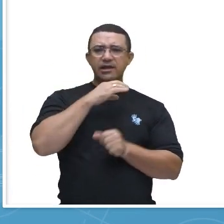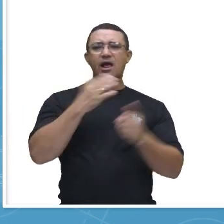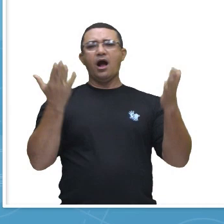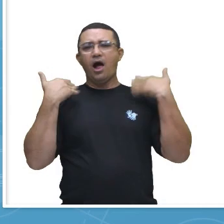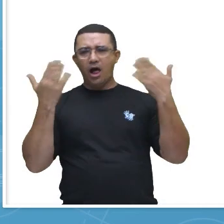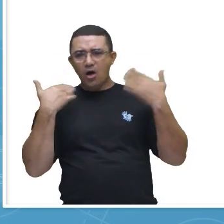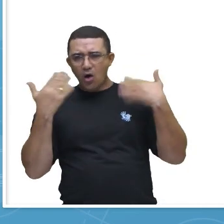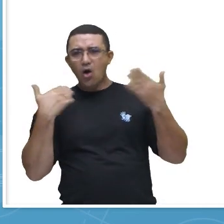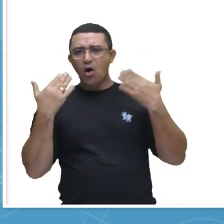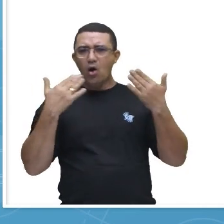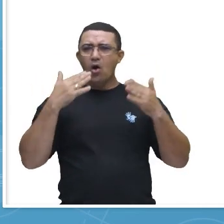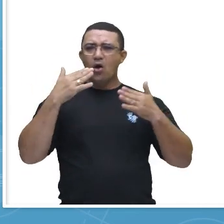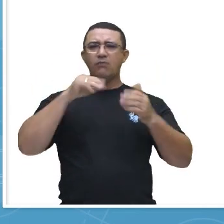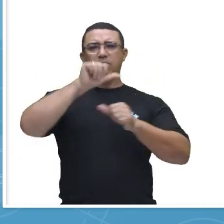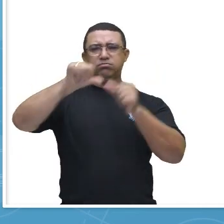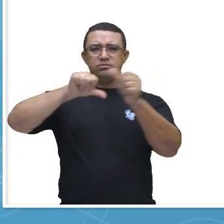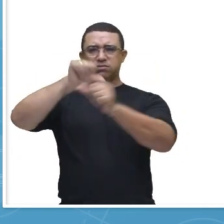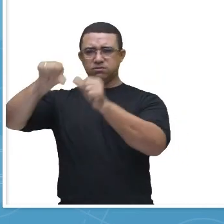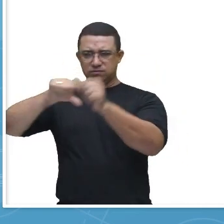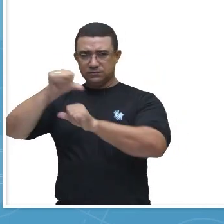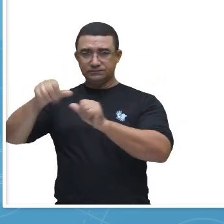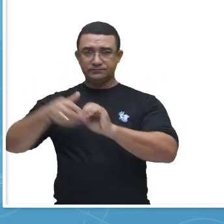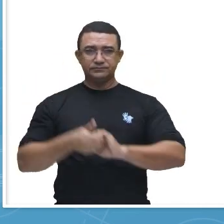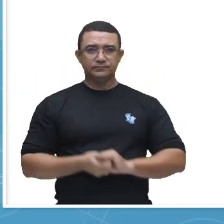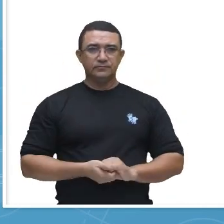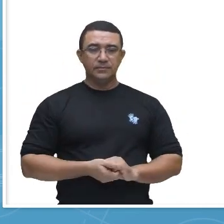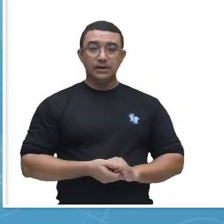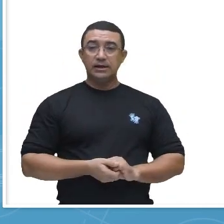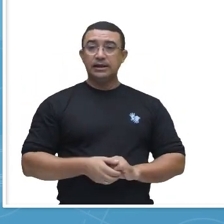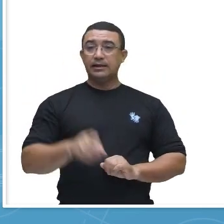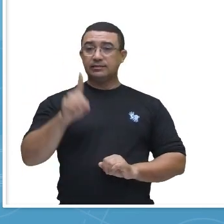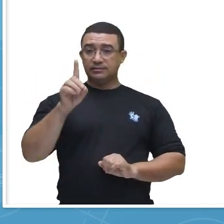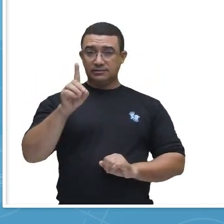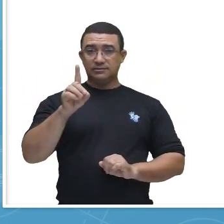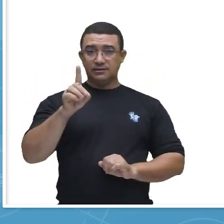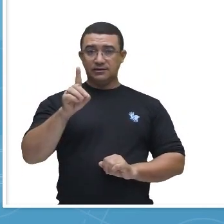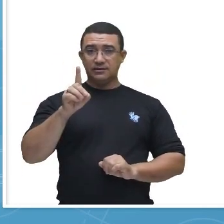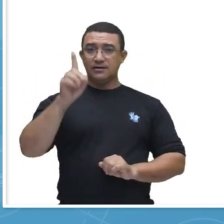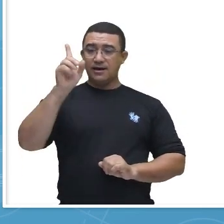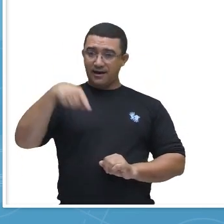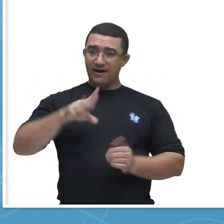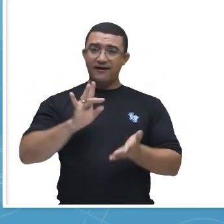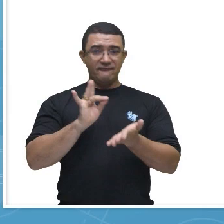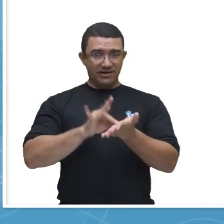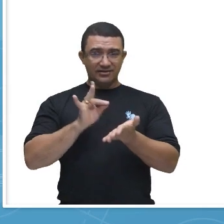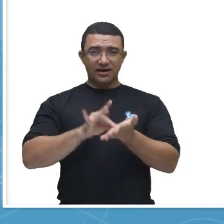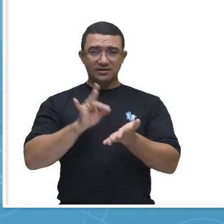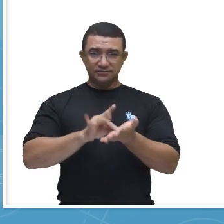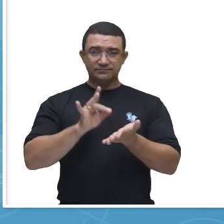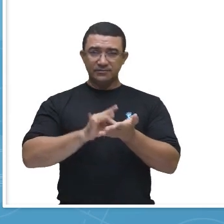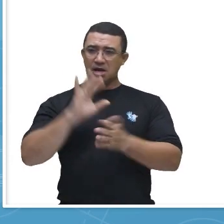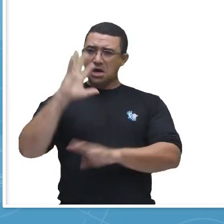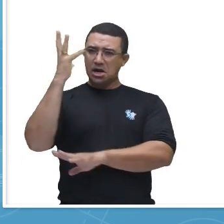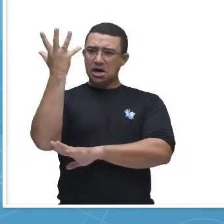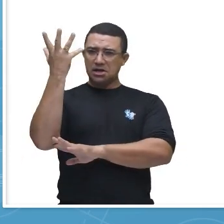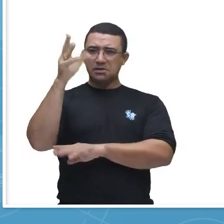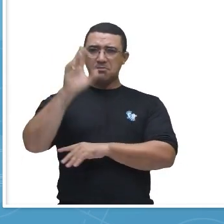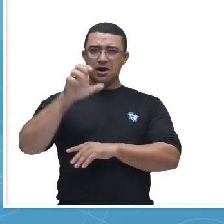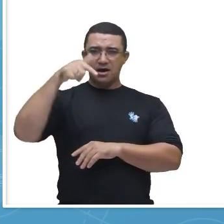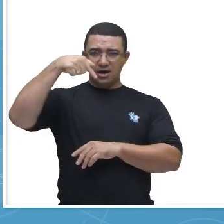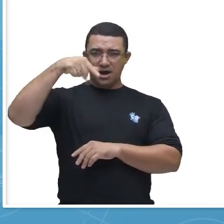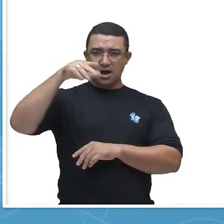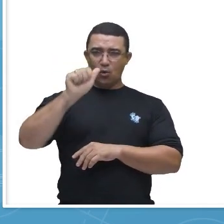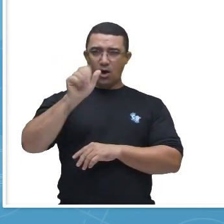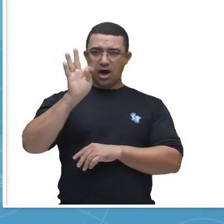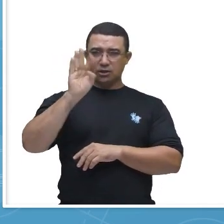verão 25 graus, tá? Letra D, que nós marcamos lá na questão, que é verdadeira, daí todas as características do